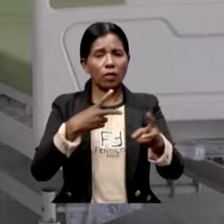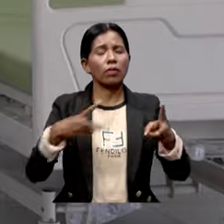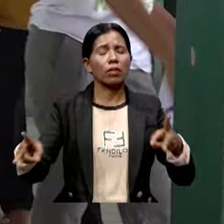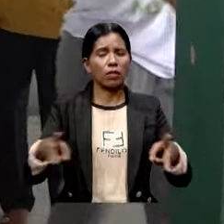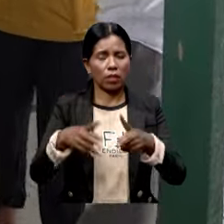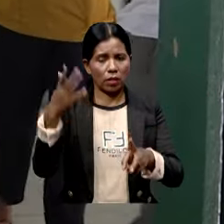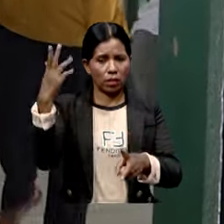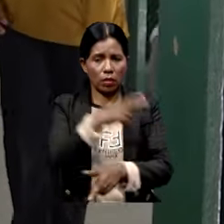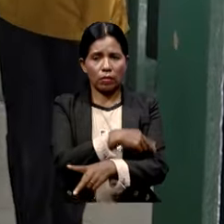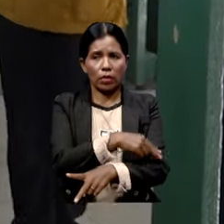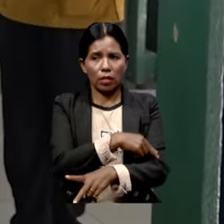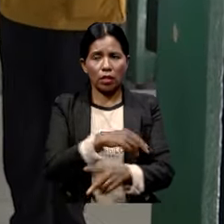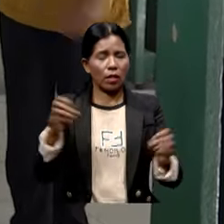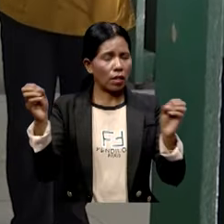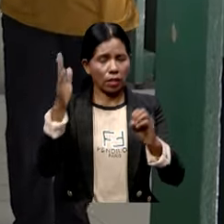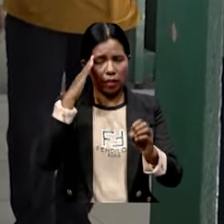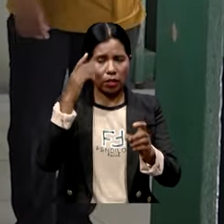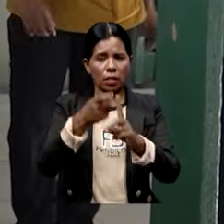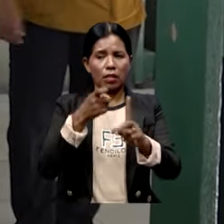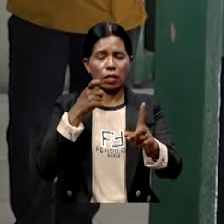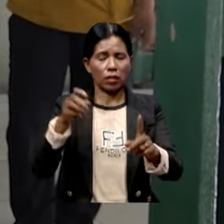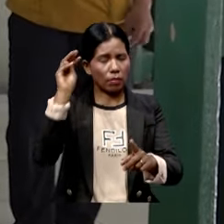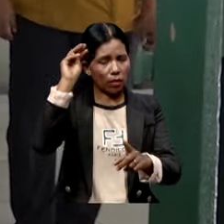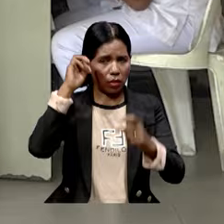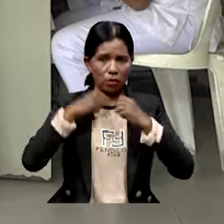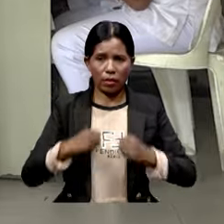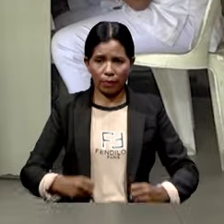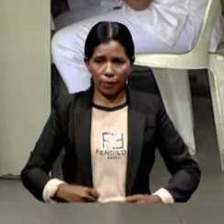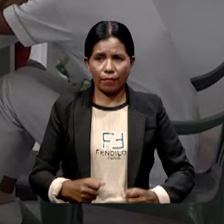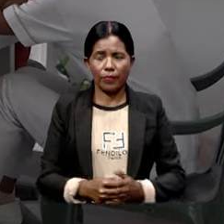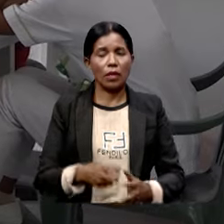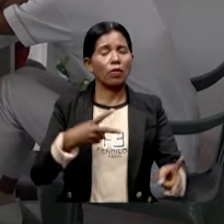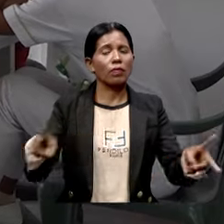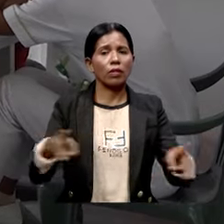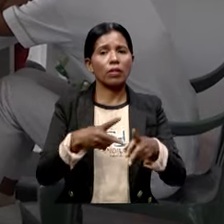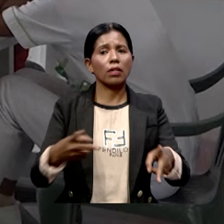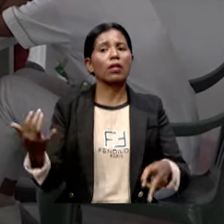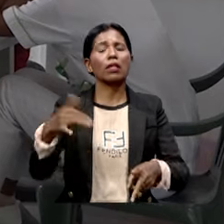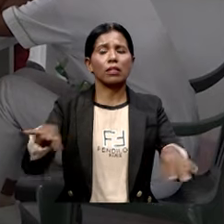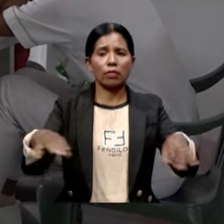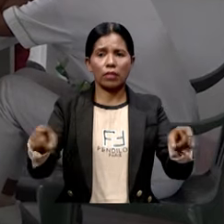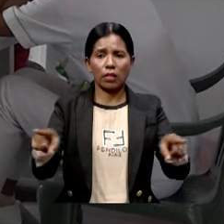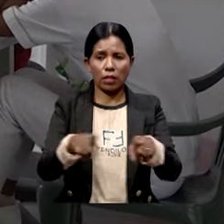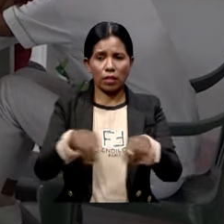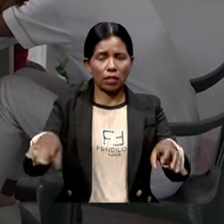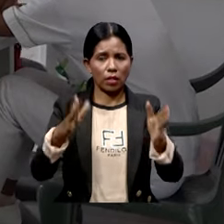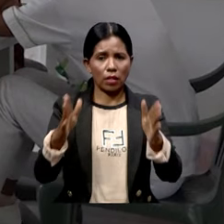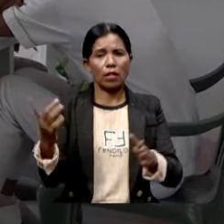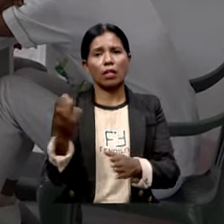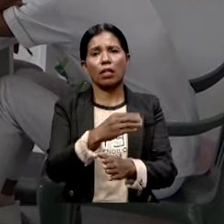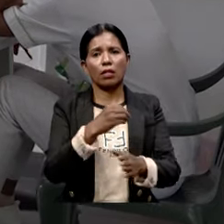e a facilidade de saúde, leia conhecimento do Ministério da Saúde. Além de ne voluntário Sira ne serviço, a nessa funcionário permanente